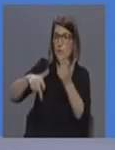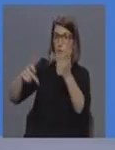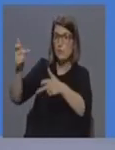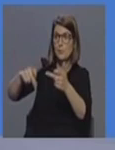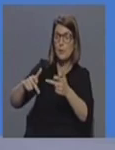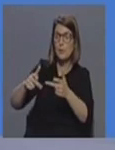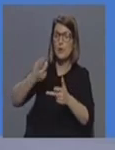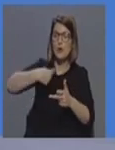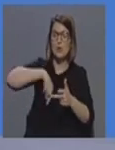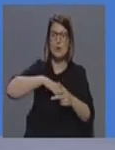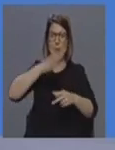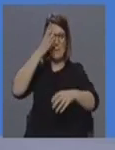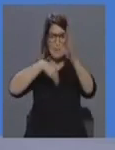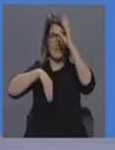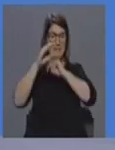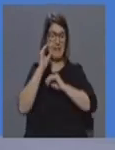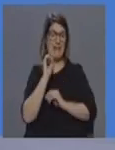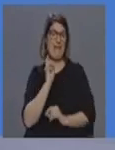é